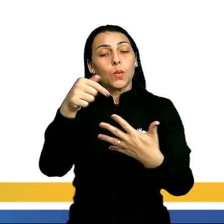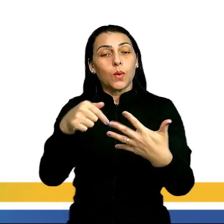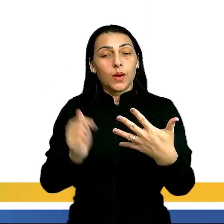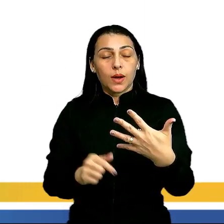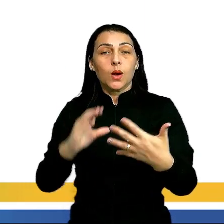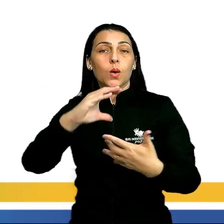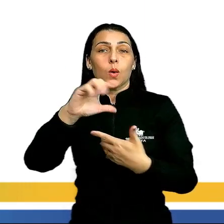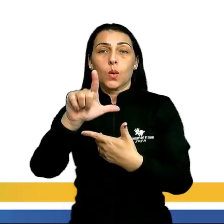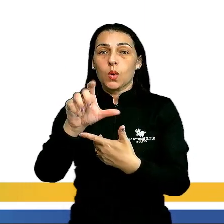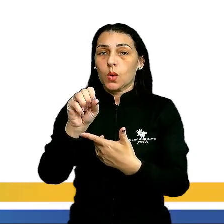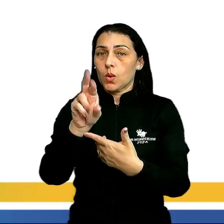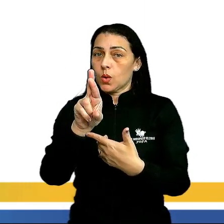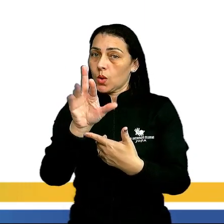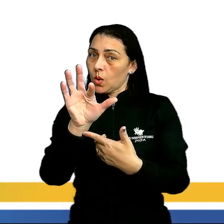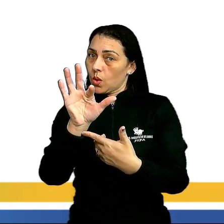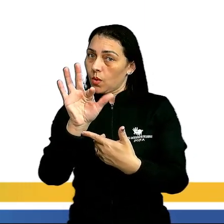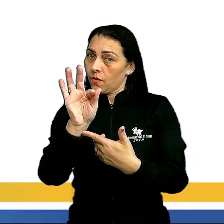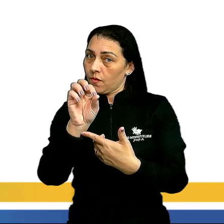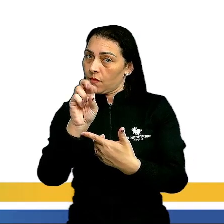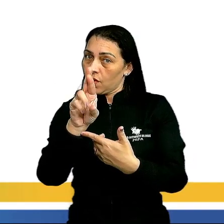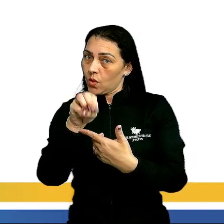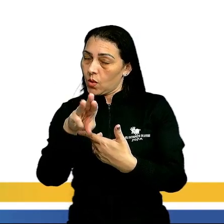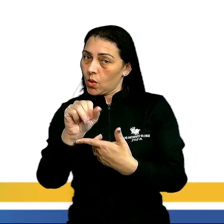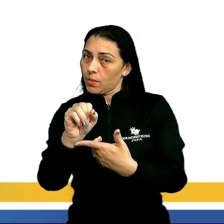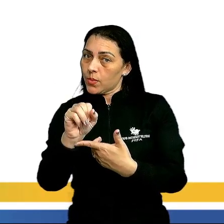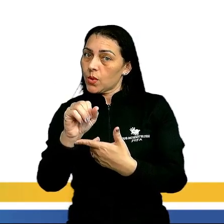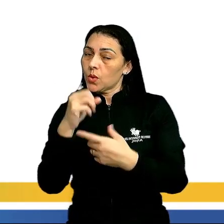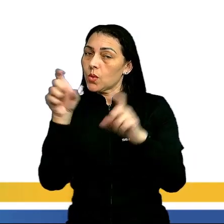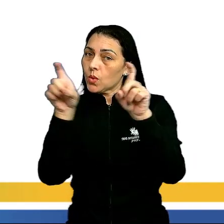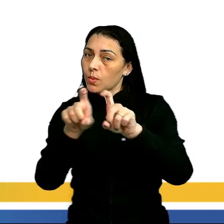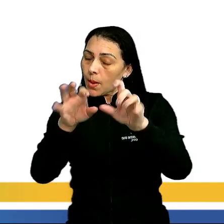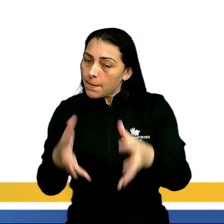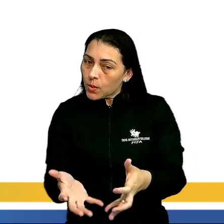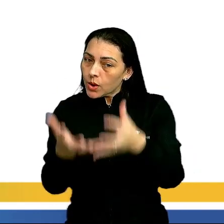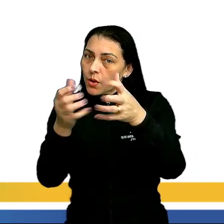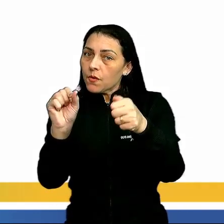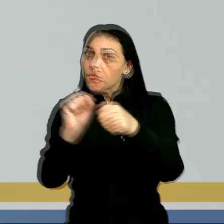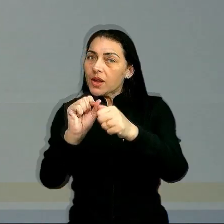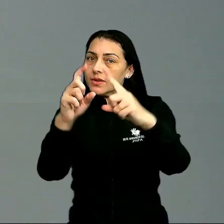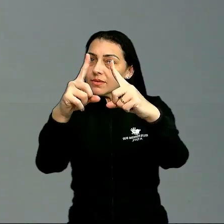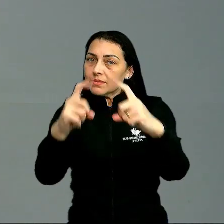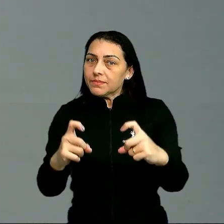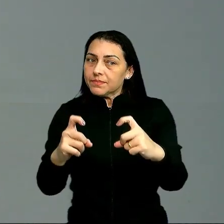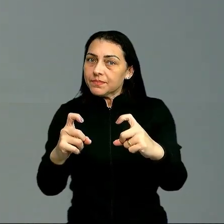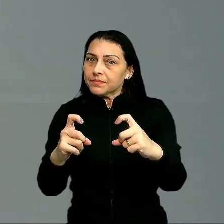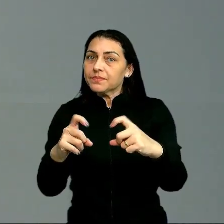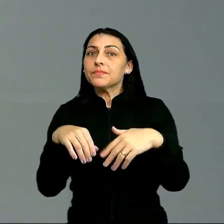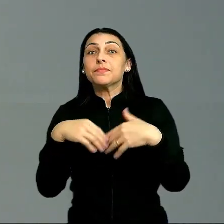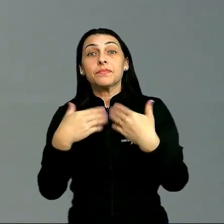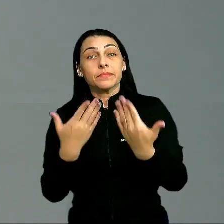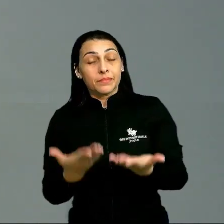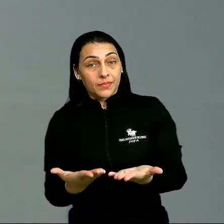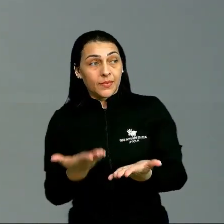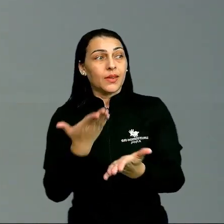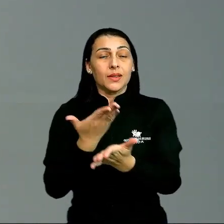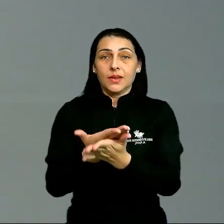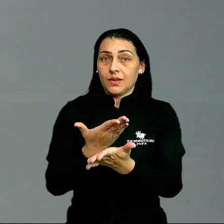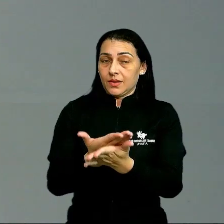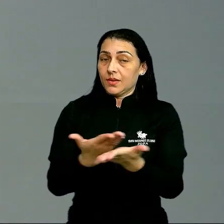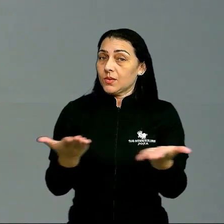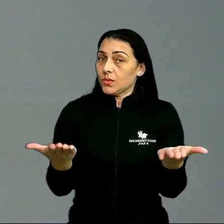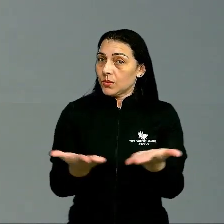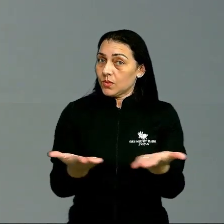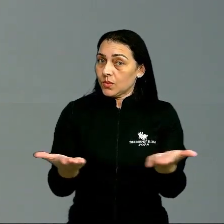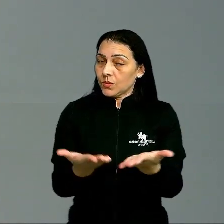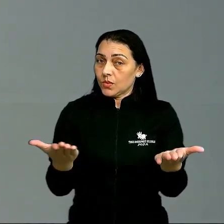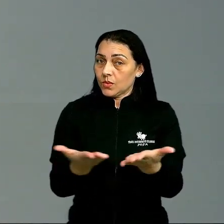como o clorofórmio e o computador impulsionaram o fazer científico. E essa, gente, foi a nossa aula,